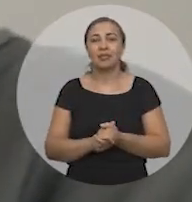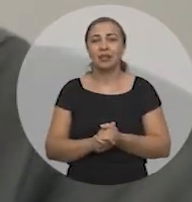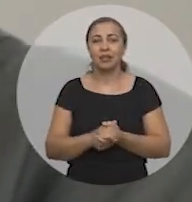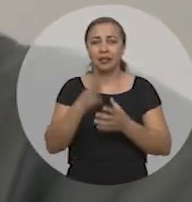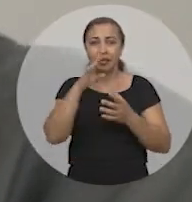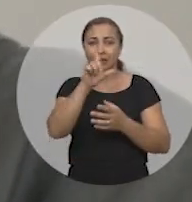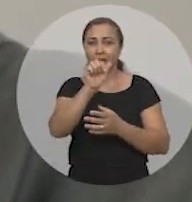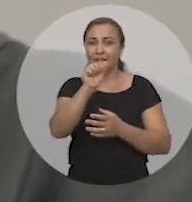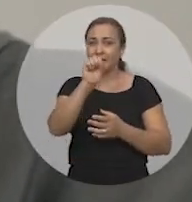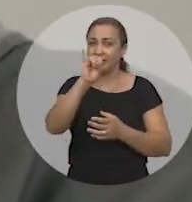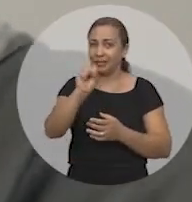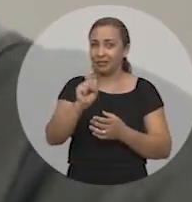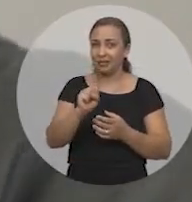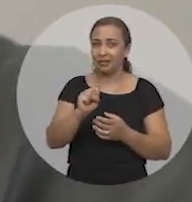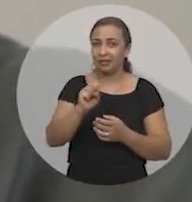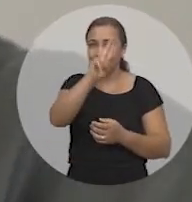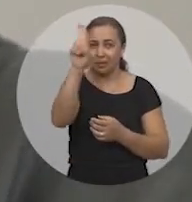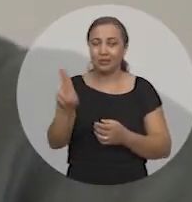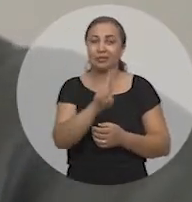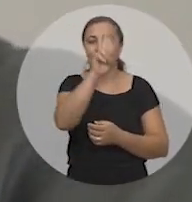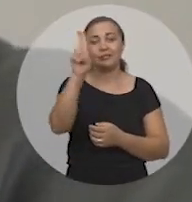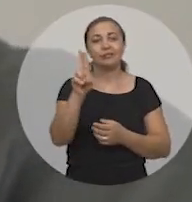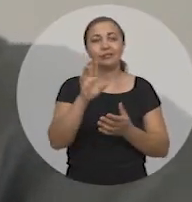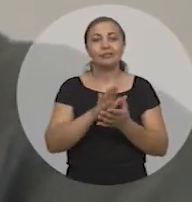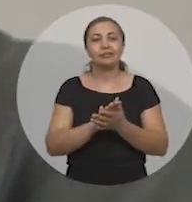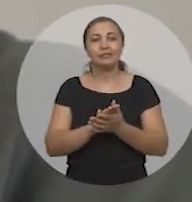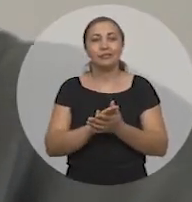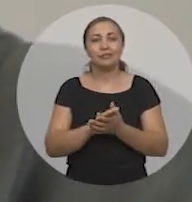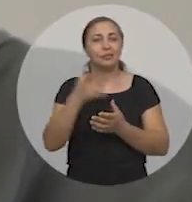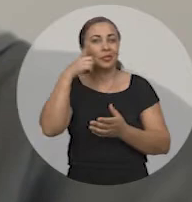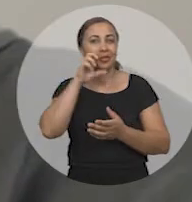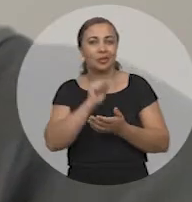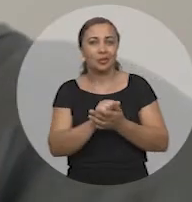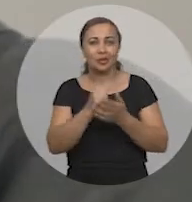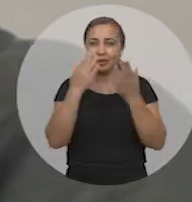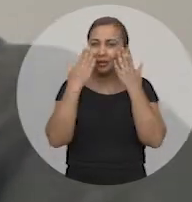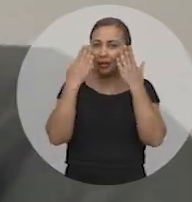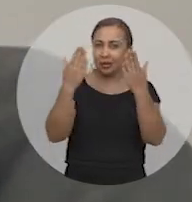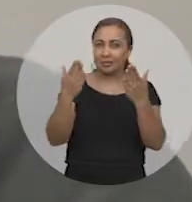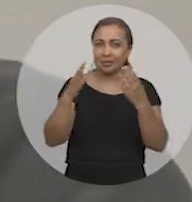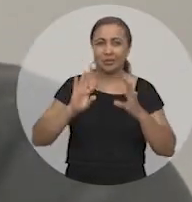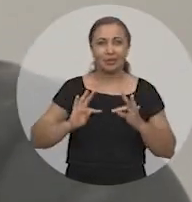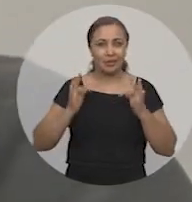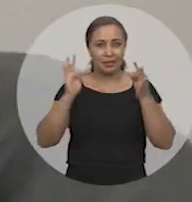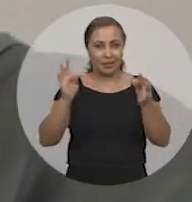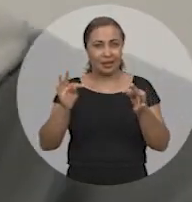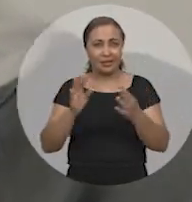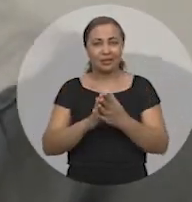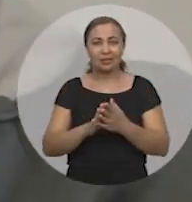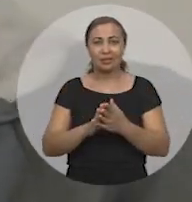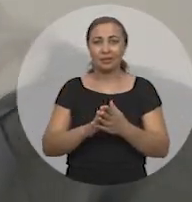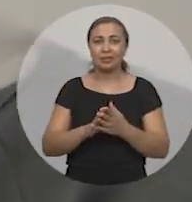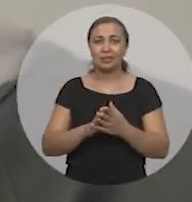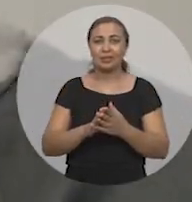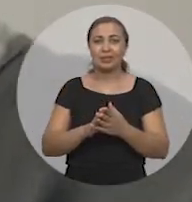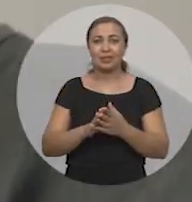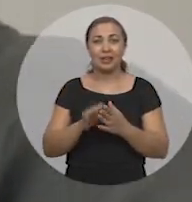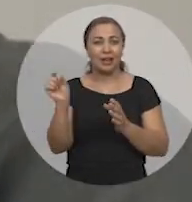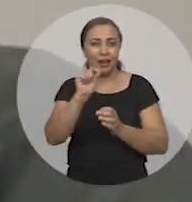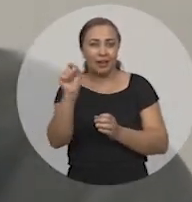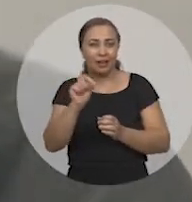e torna isso universal e consegue, com parâmetros técnicos,